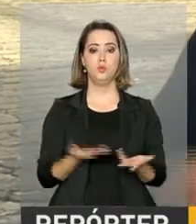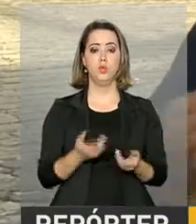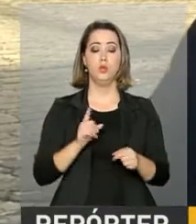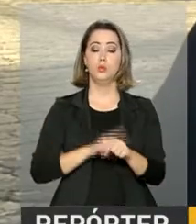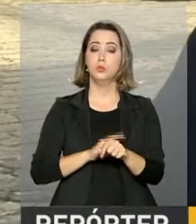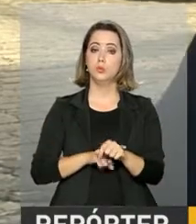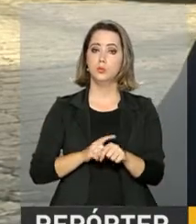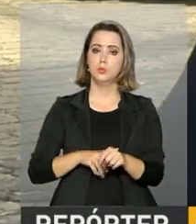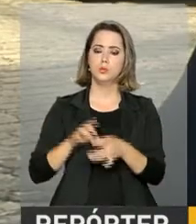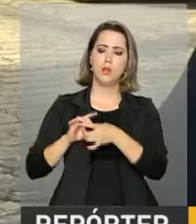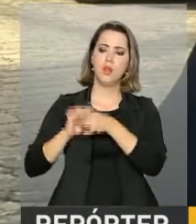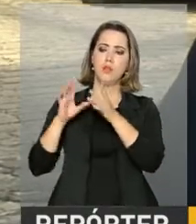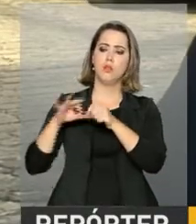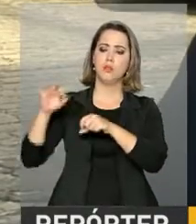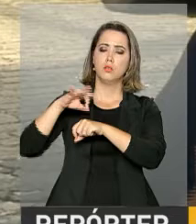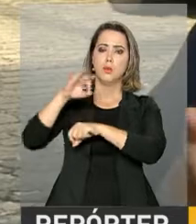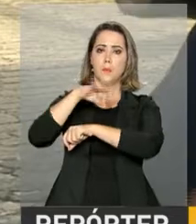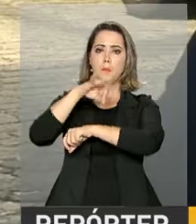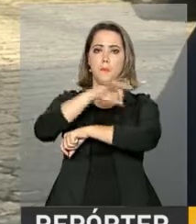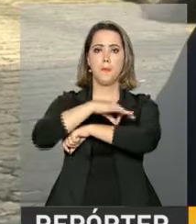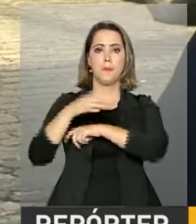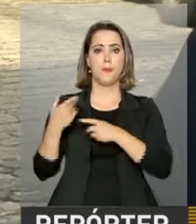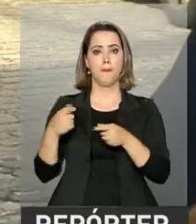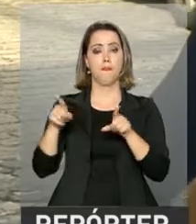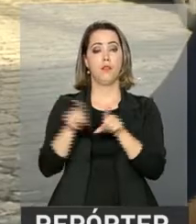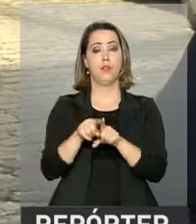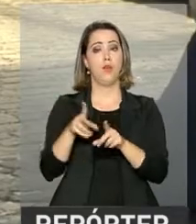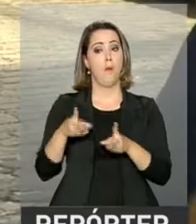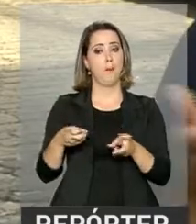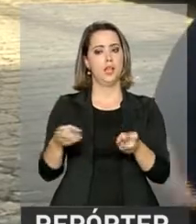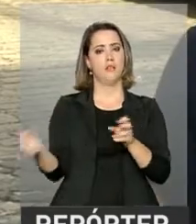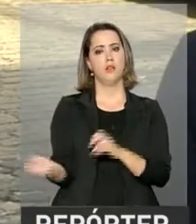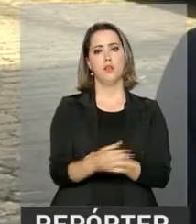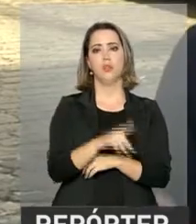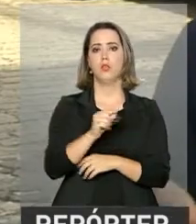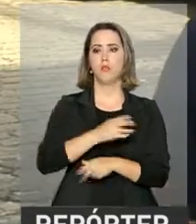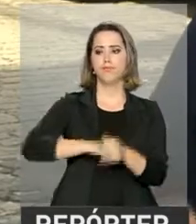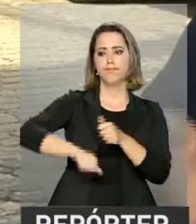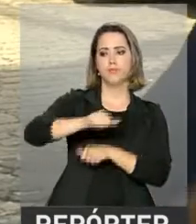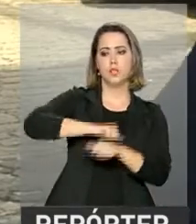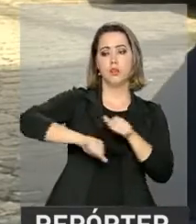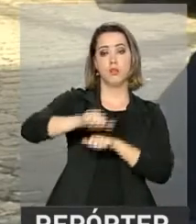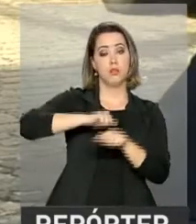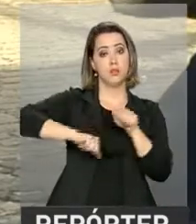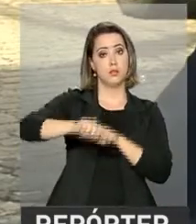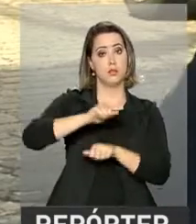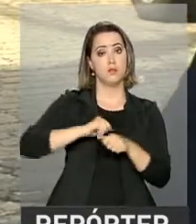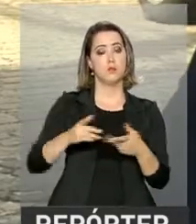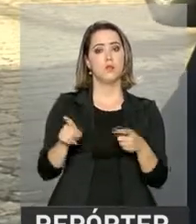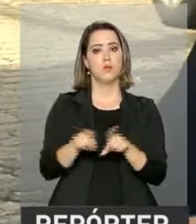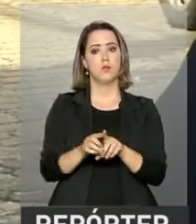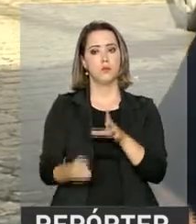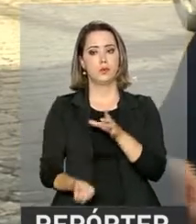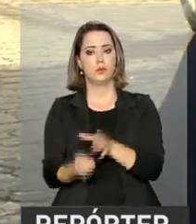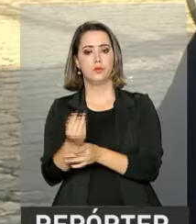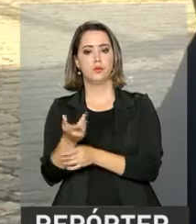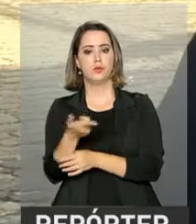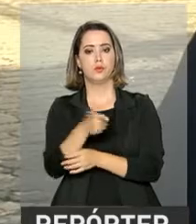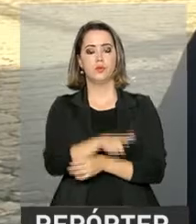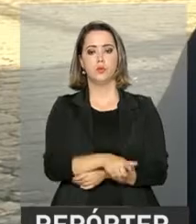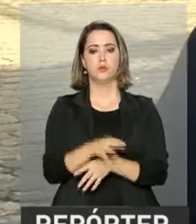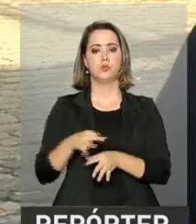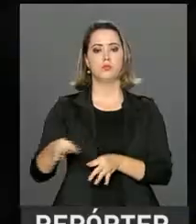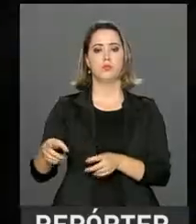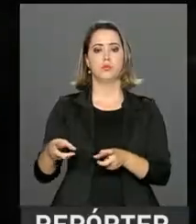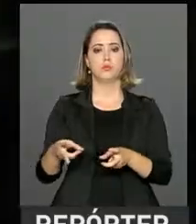a liberação dos mosquitos com a bactéria Wolbachia. A partir do cruzamento deles com a Aedes aegypti, surge uma nova população